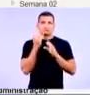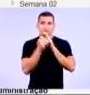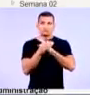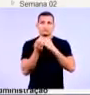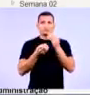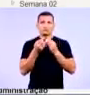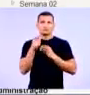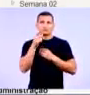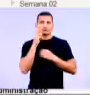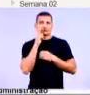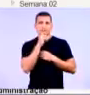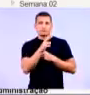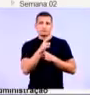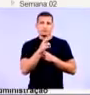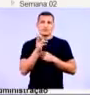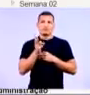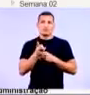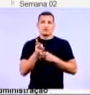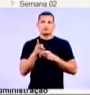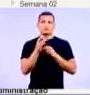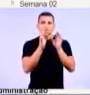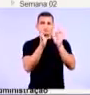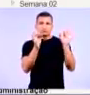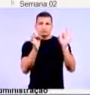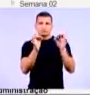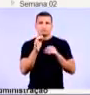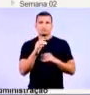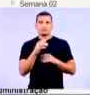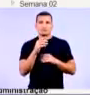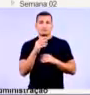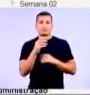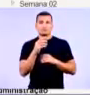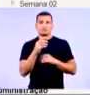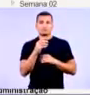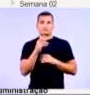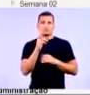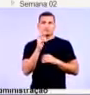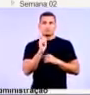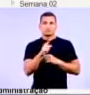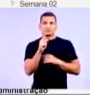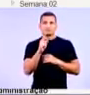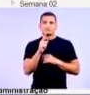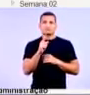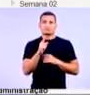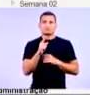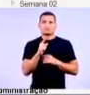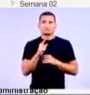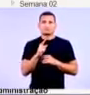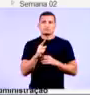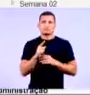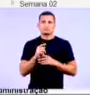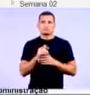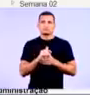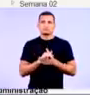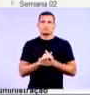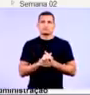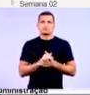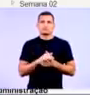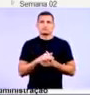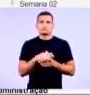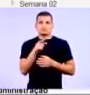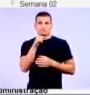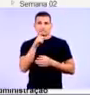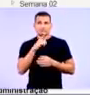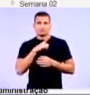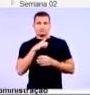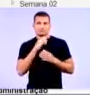isso? No mesmo menu, para mim está aparecendo 2, porque fizemos a simulação de uma tarefa aberta, outra fechada, mas para você irá